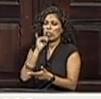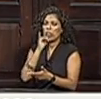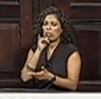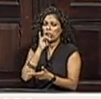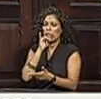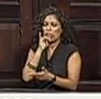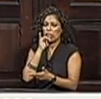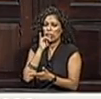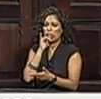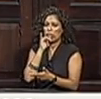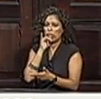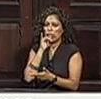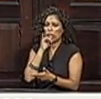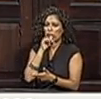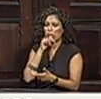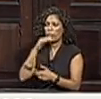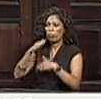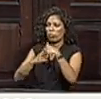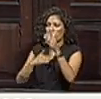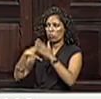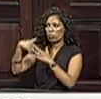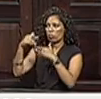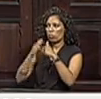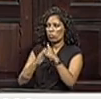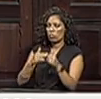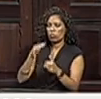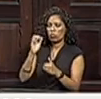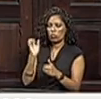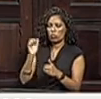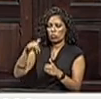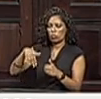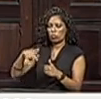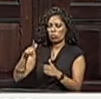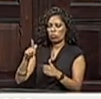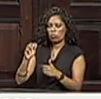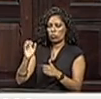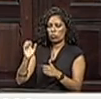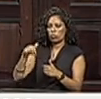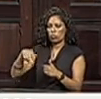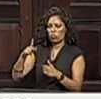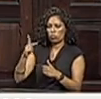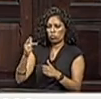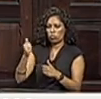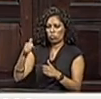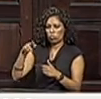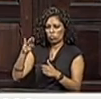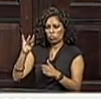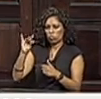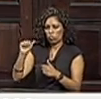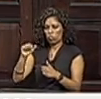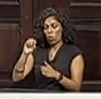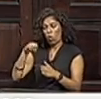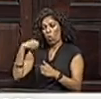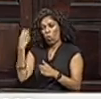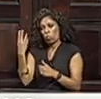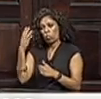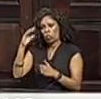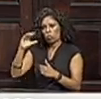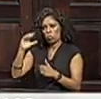engenharia, seria o CREA. Então, é uma